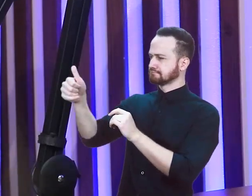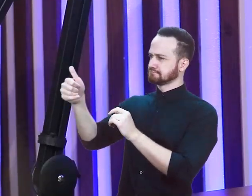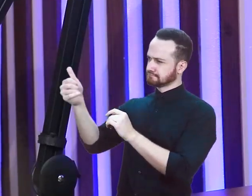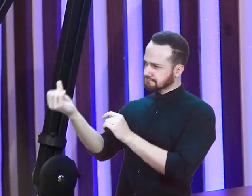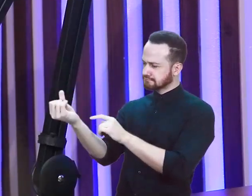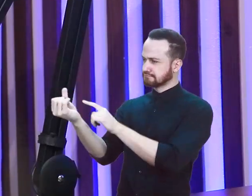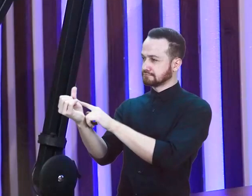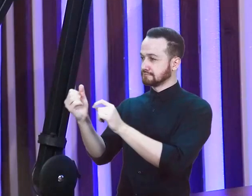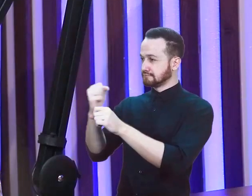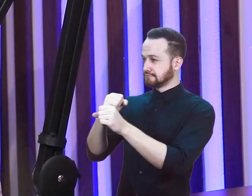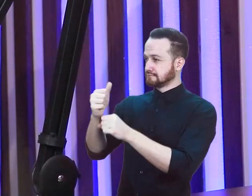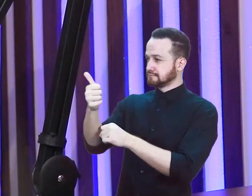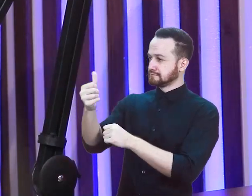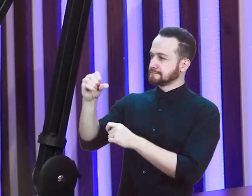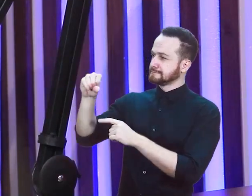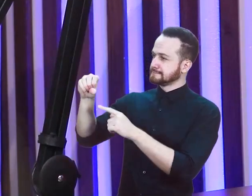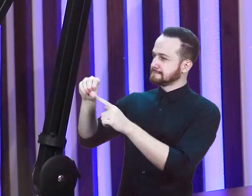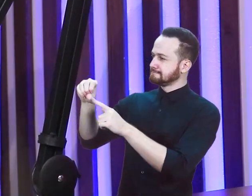7.716 de